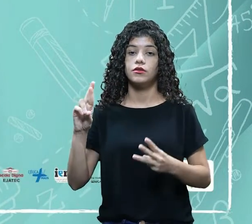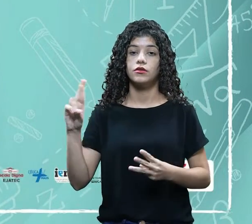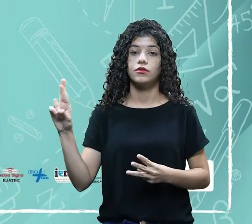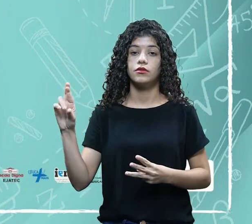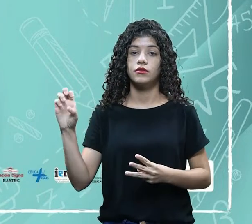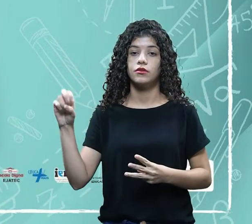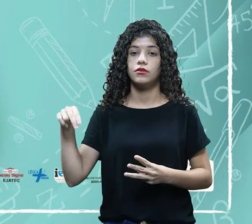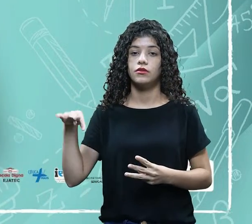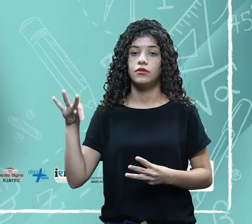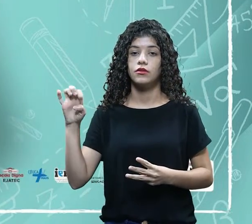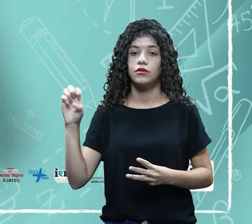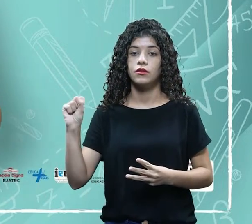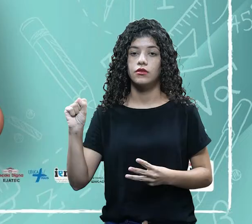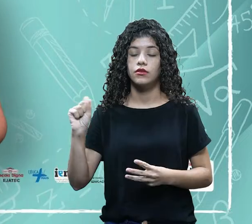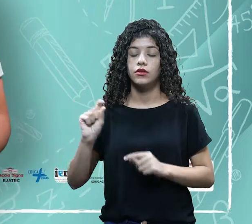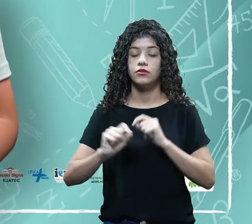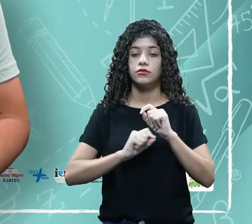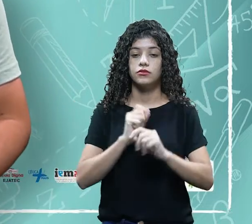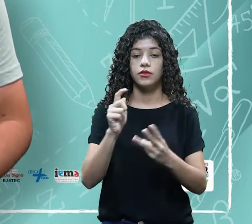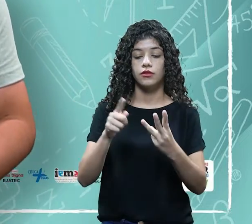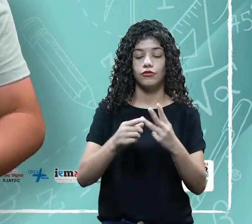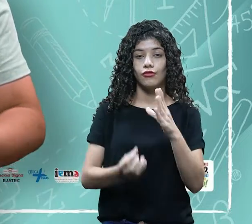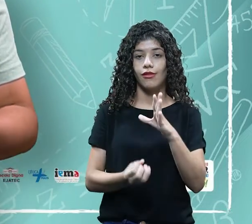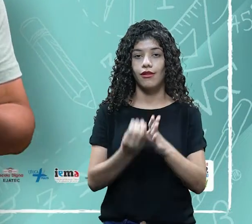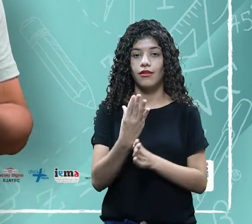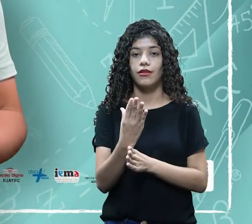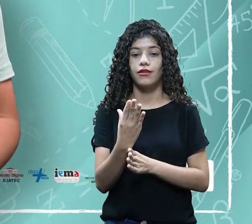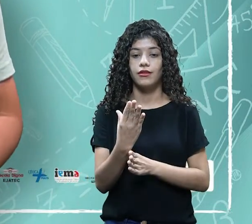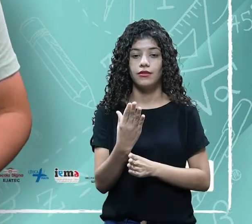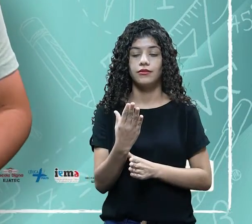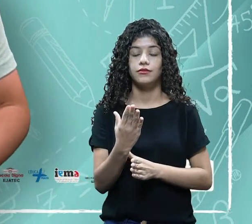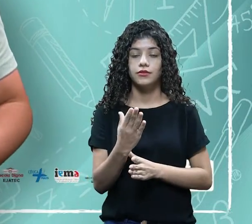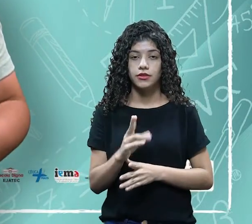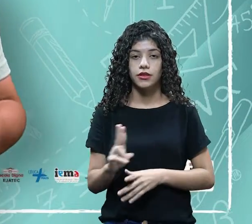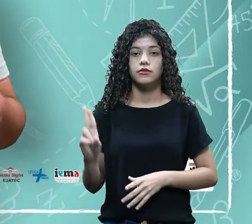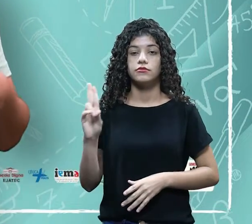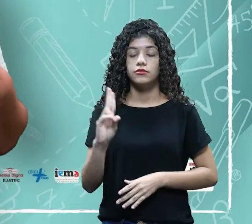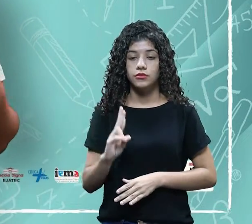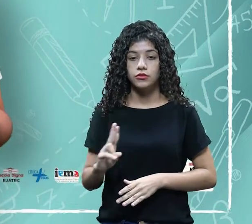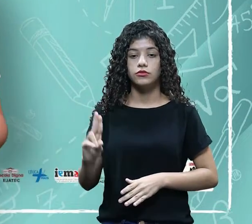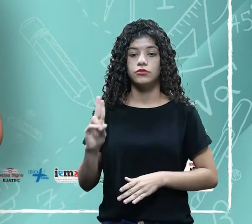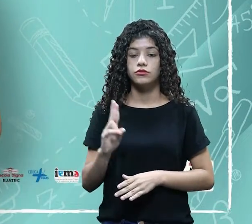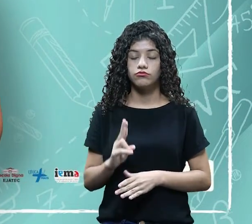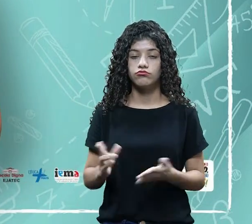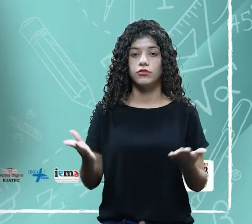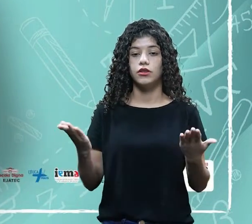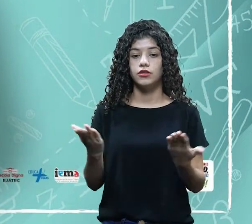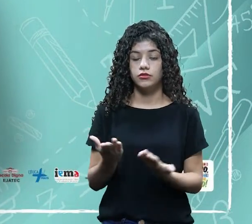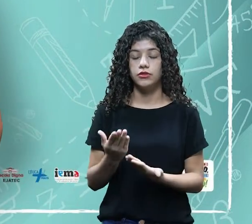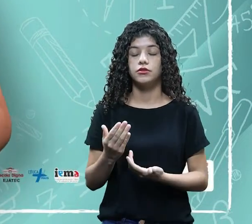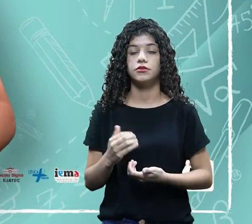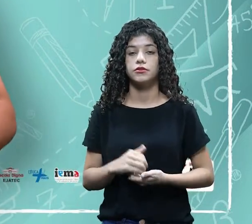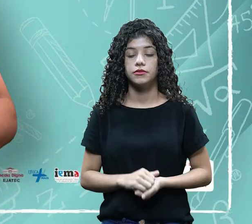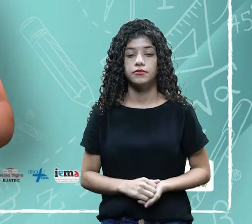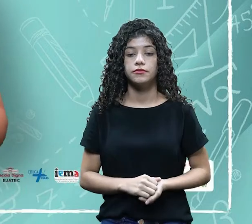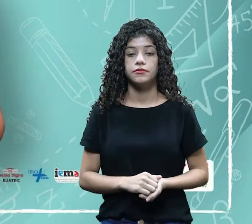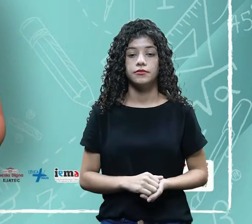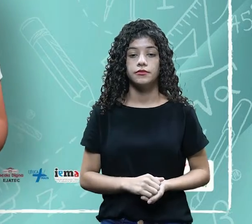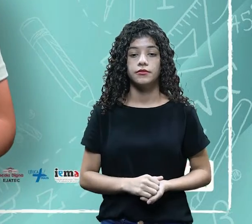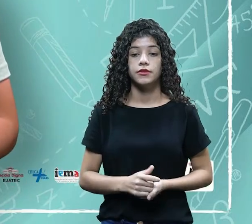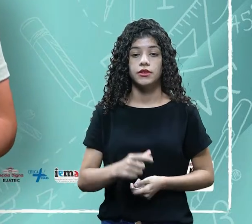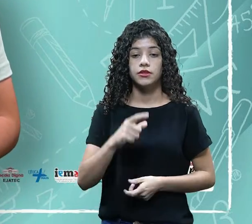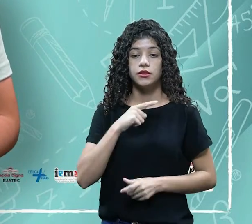aqueles arquivos que acabaram de ser criados, que estão tramitando, que estão sendo muito utilizados, que estão